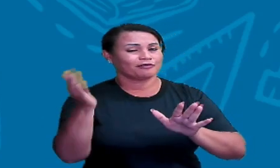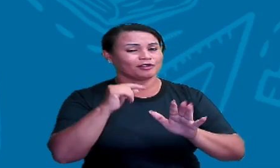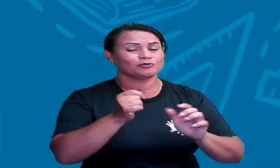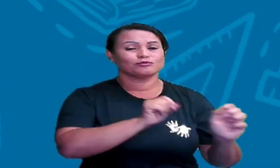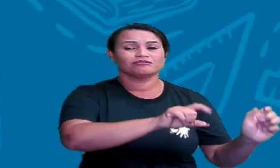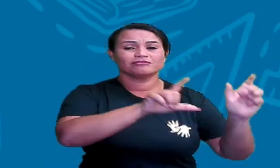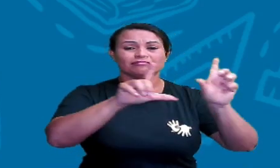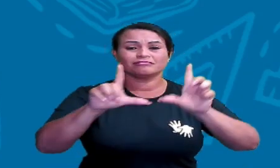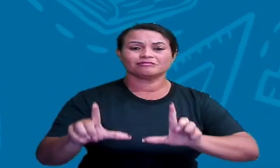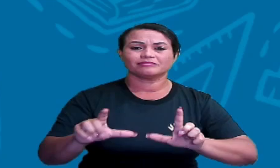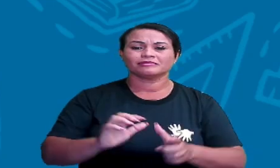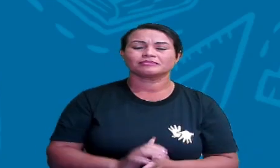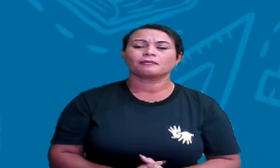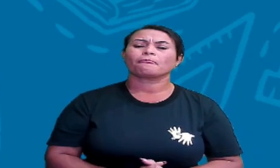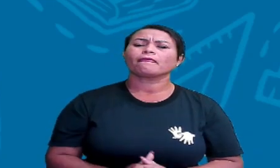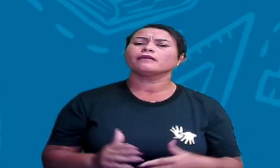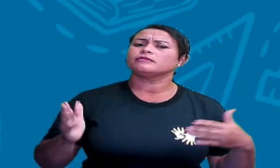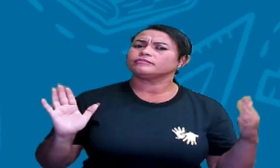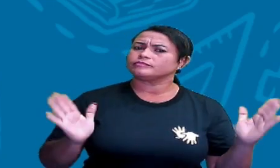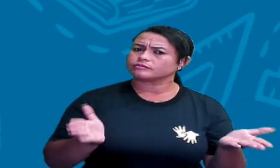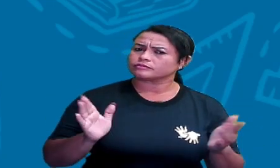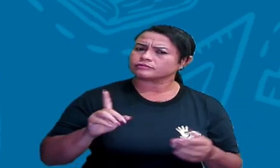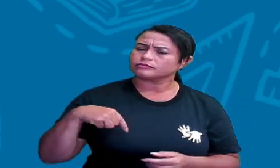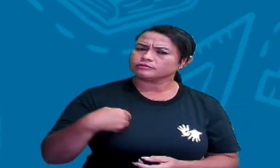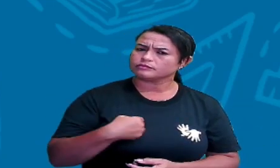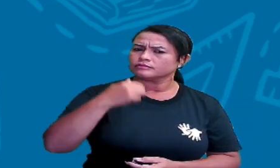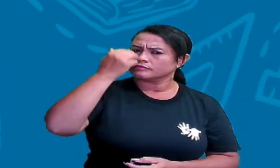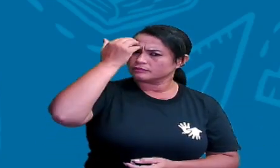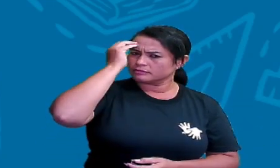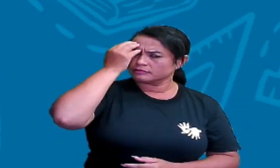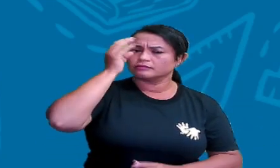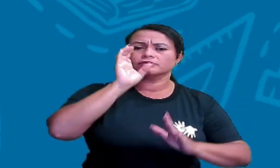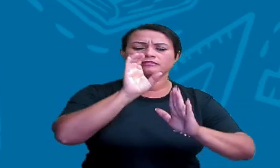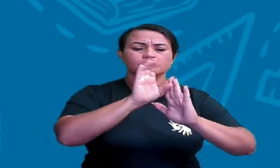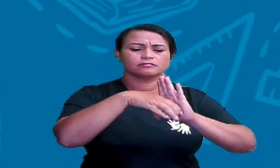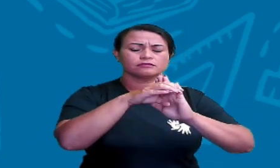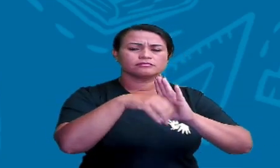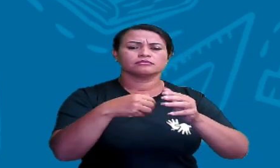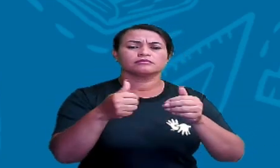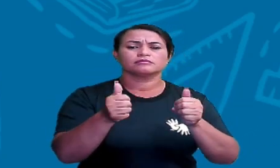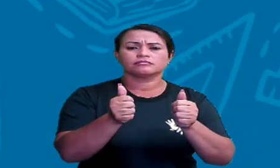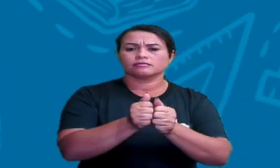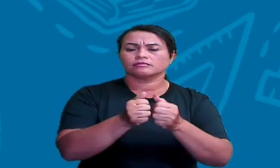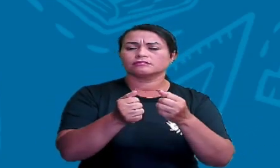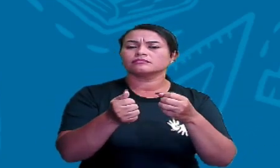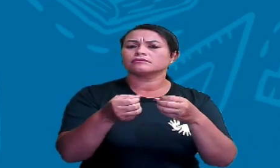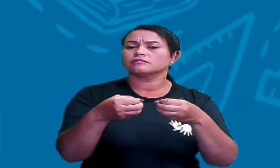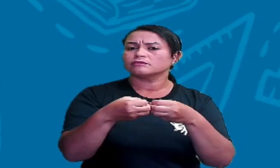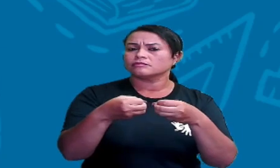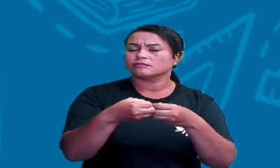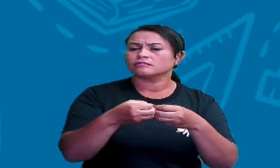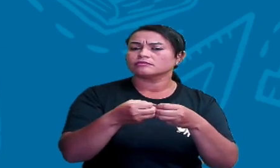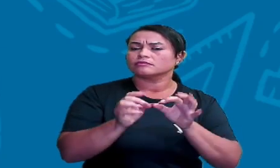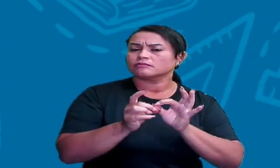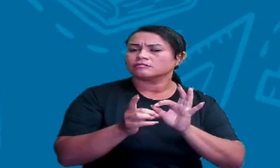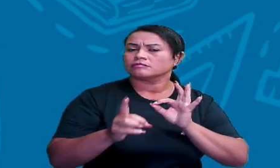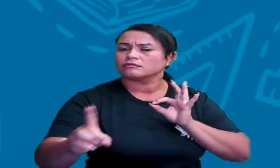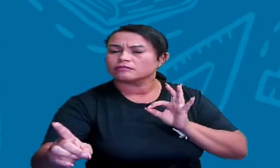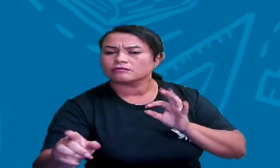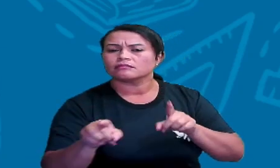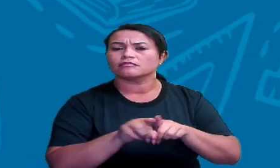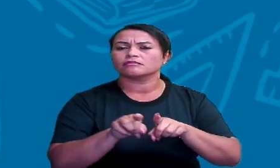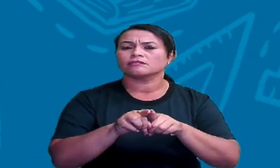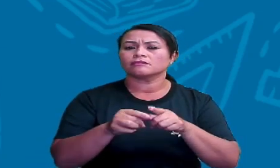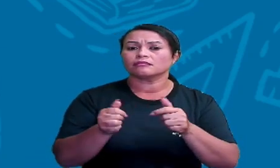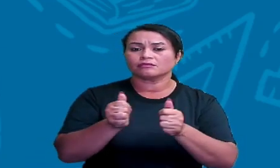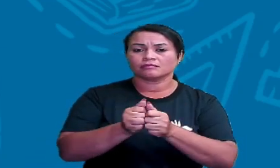próximo. Já que a gente entendeu o conceito de perto, de longe, de próximo, de